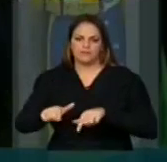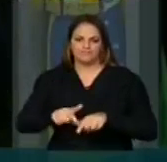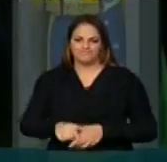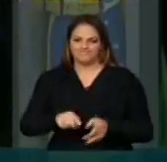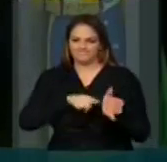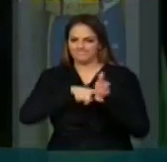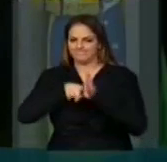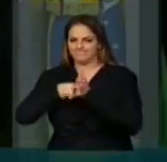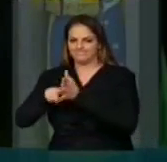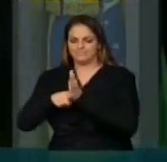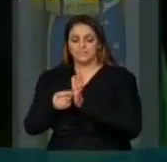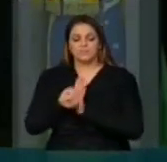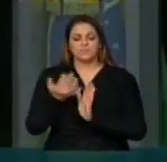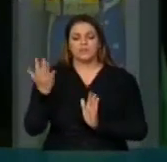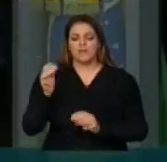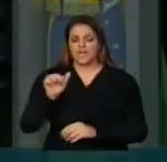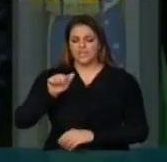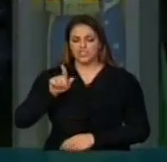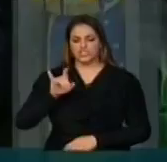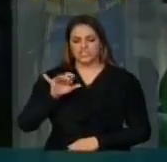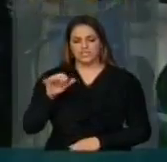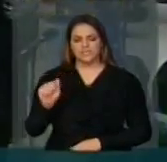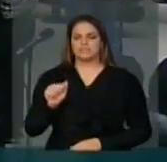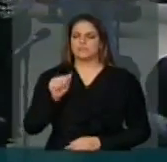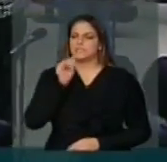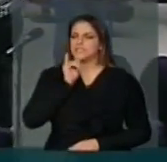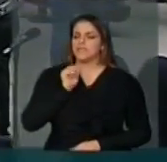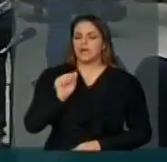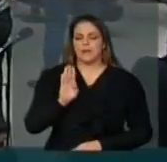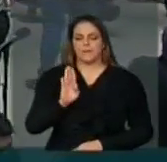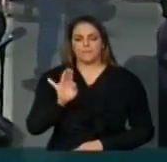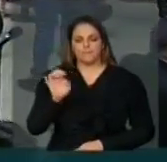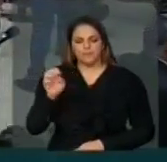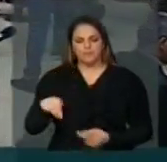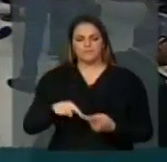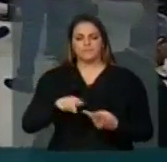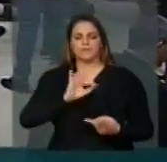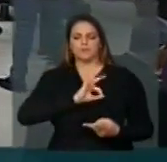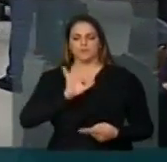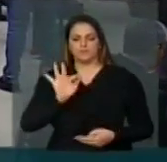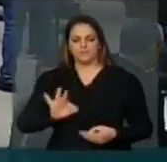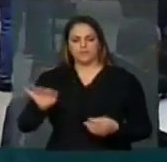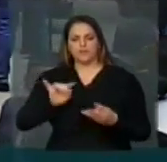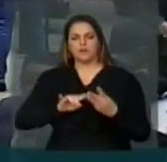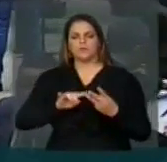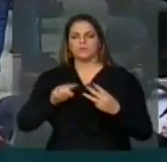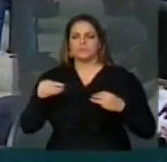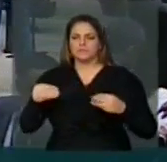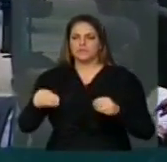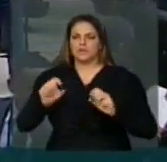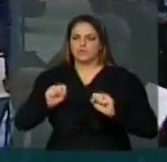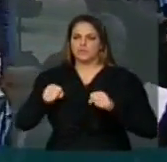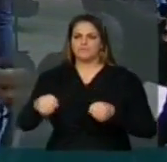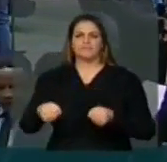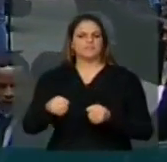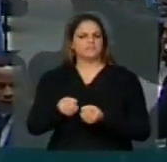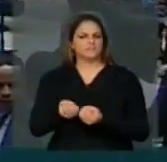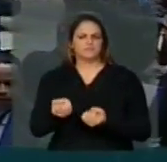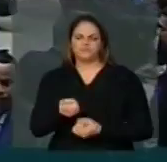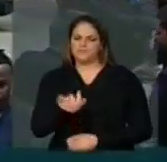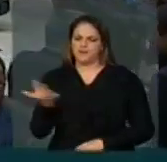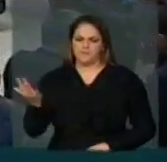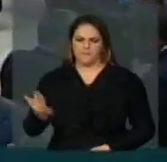diversas agências e órgãos do governo, a ABIN, a Polícia Federal, o Ministério da Defesa e assim por